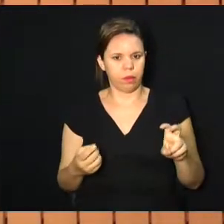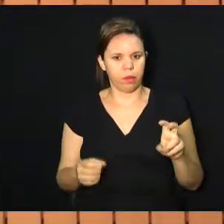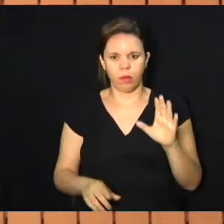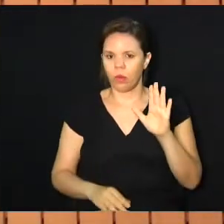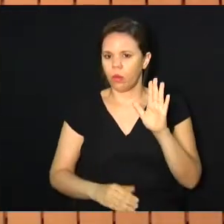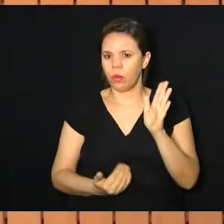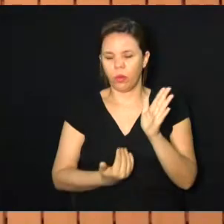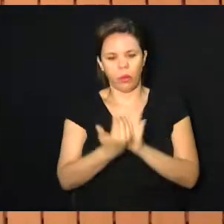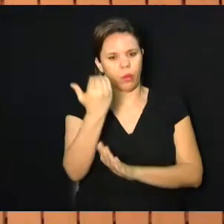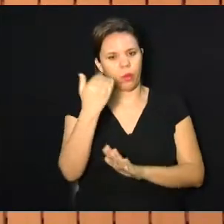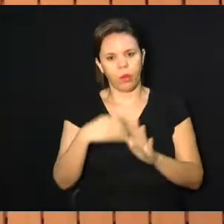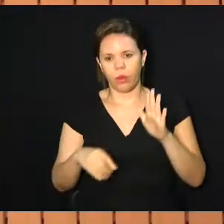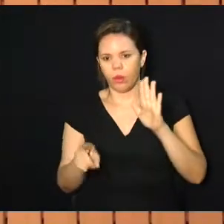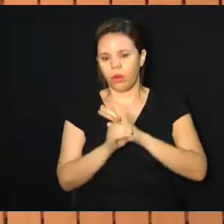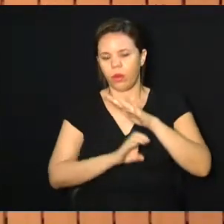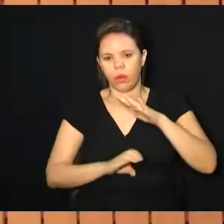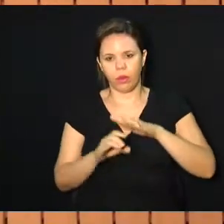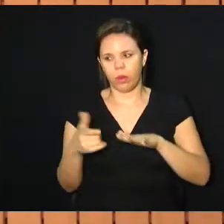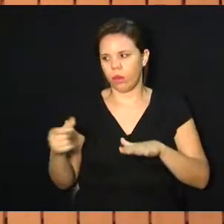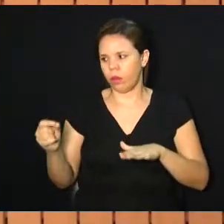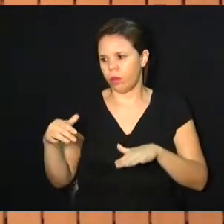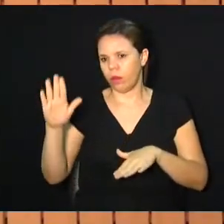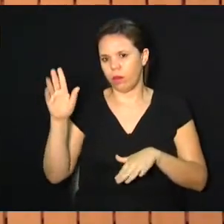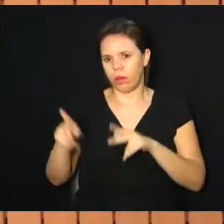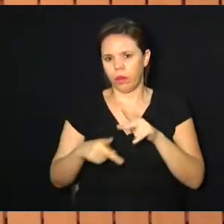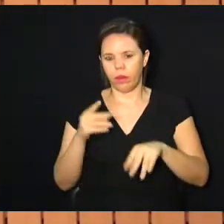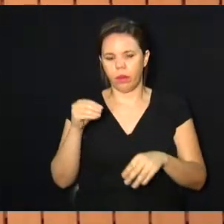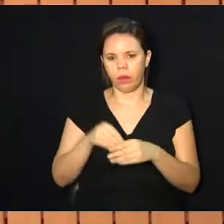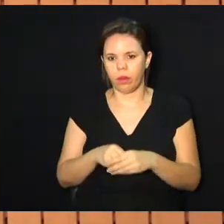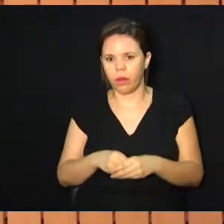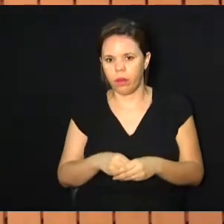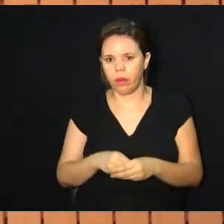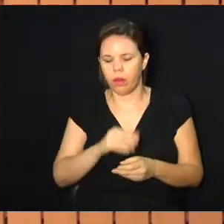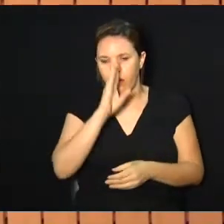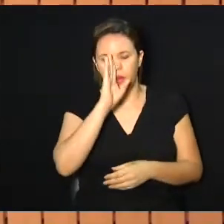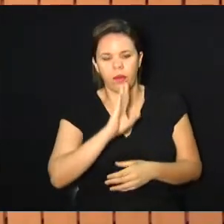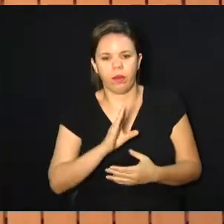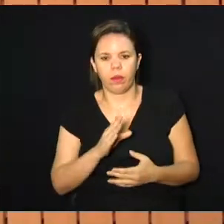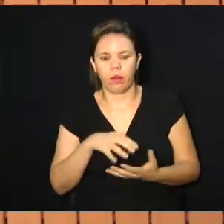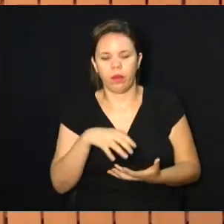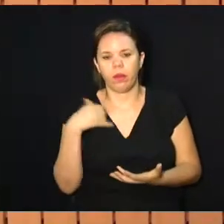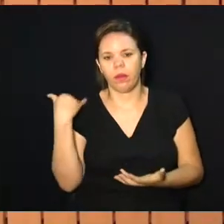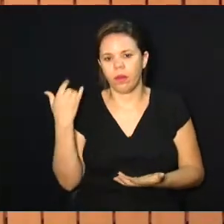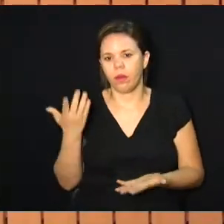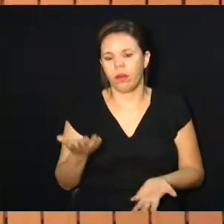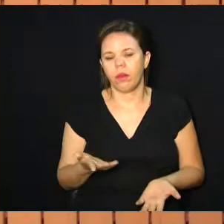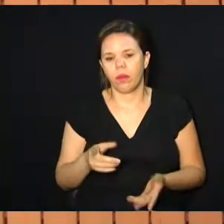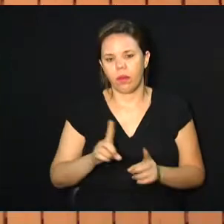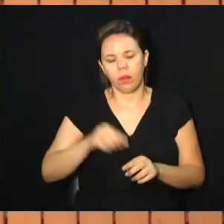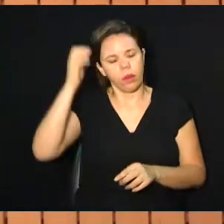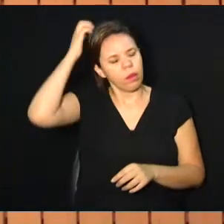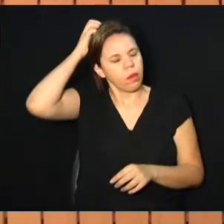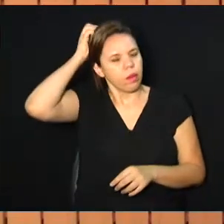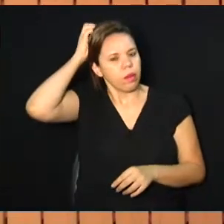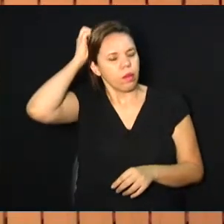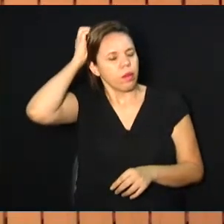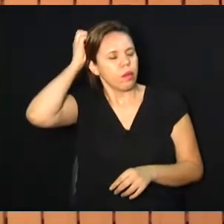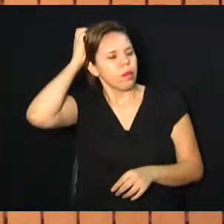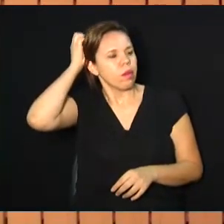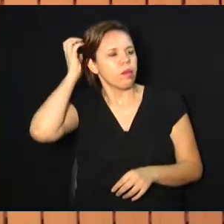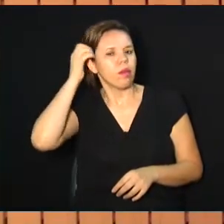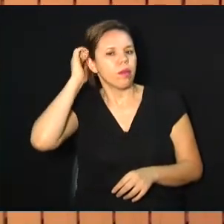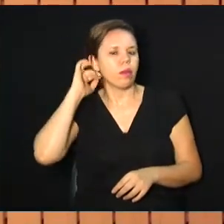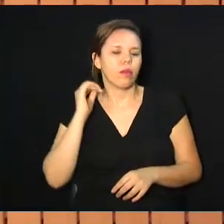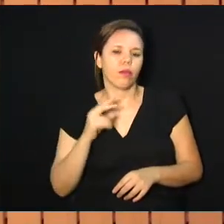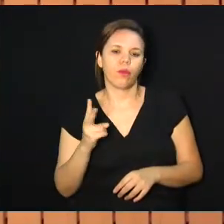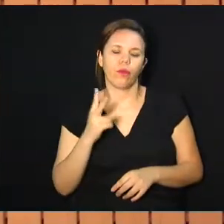do empresário se tiver 10 pessoas a mais no ônibus, ou 10 forem gratuidade, forem idoso, ou pessoa com deficiência. O custo dele é